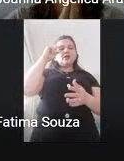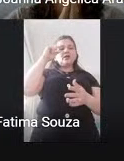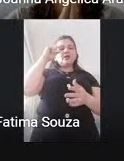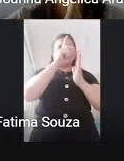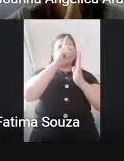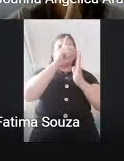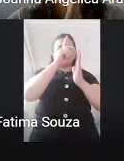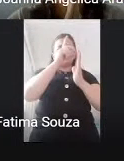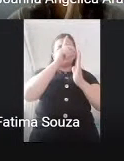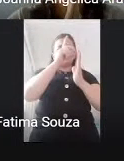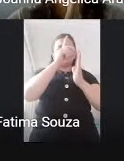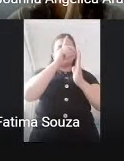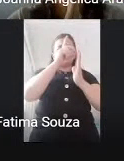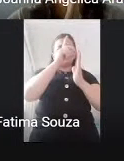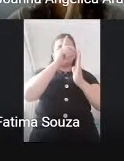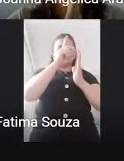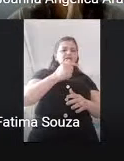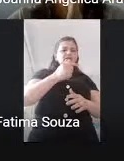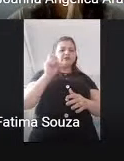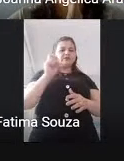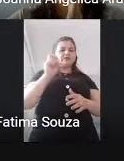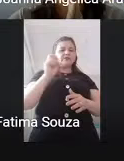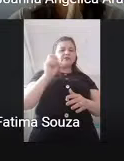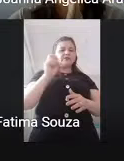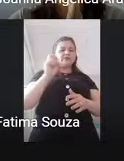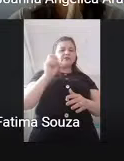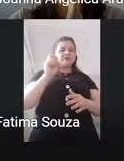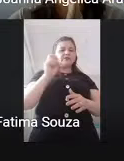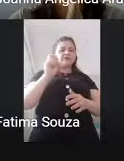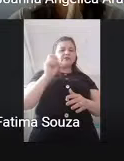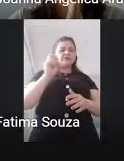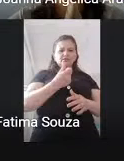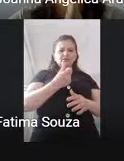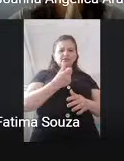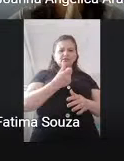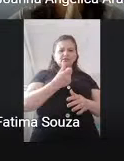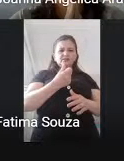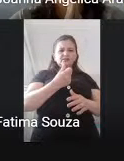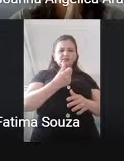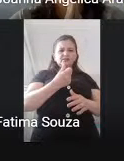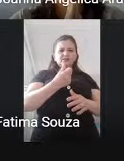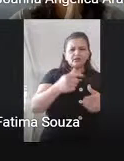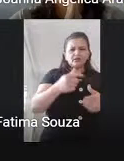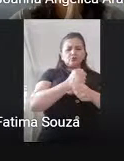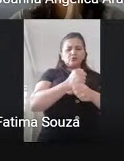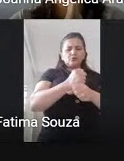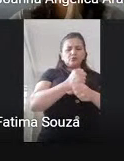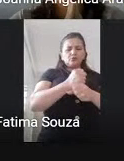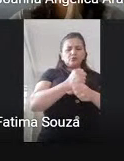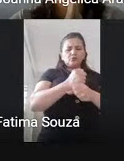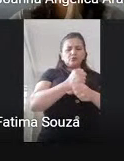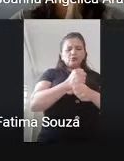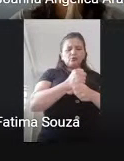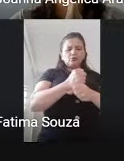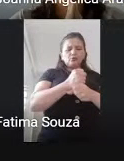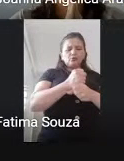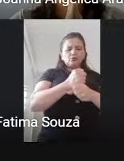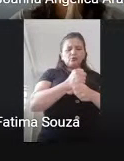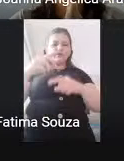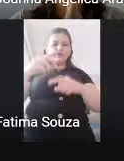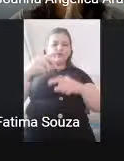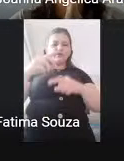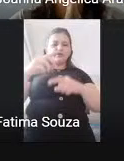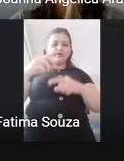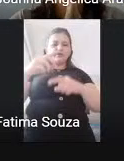7053, que criou, né, a Política Nacional para a População de Rua, em 2009. Depois, em 2011, a gente teve o CRAC,